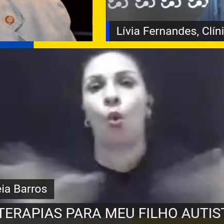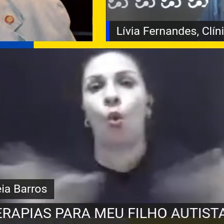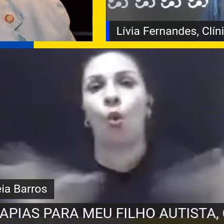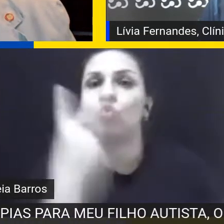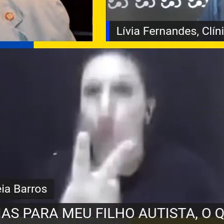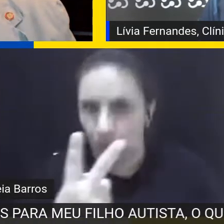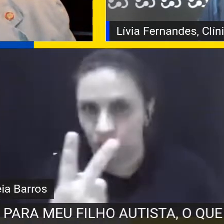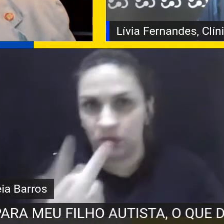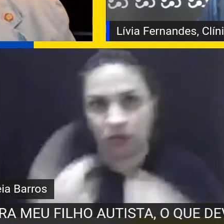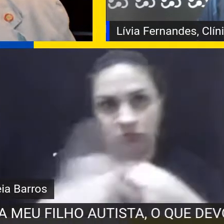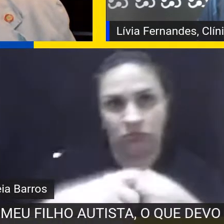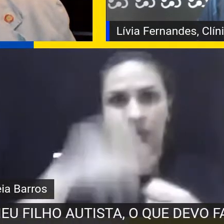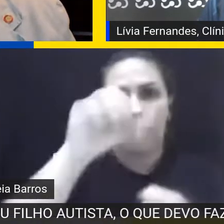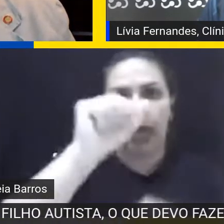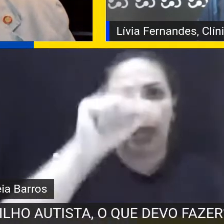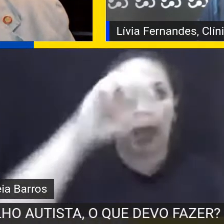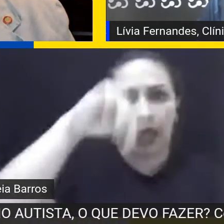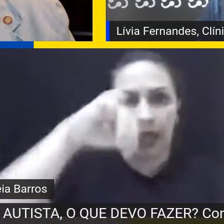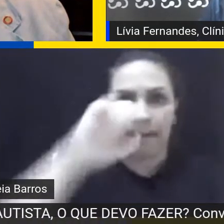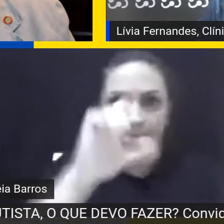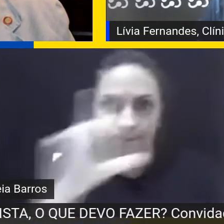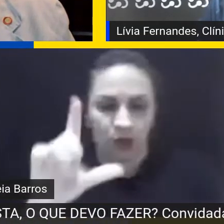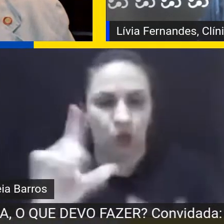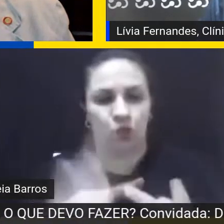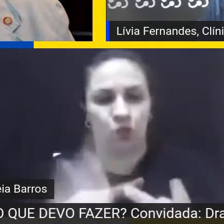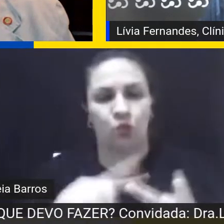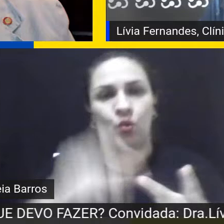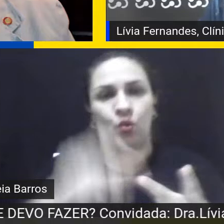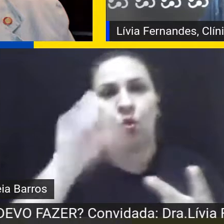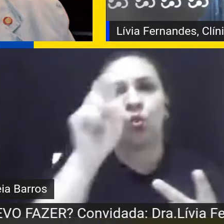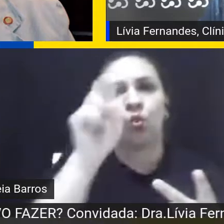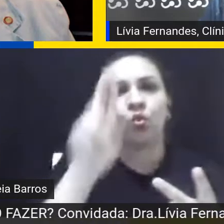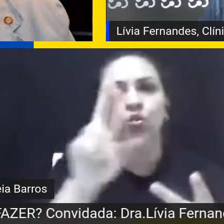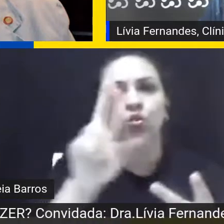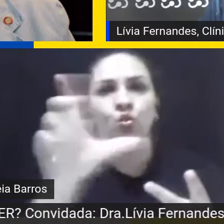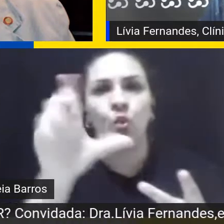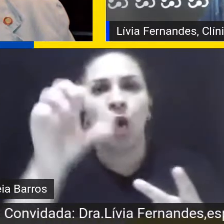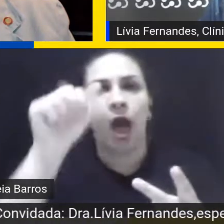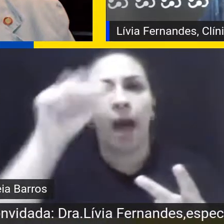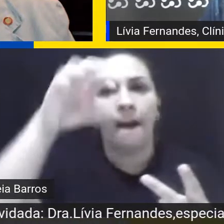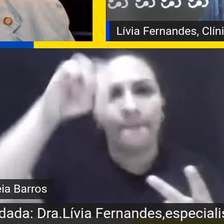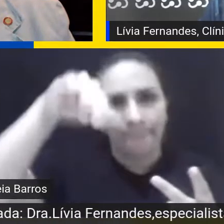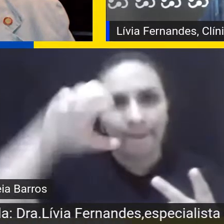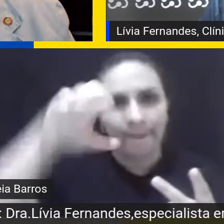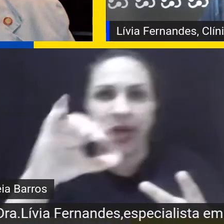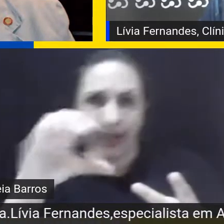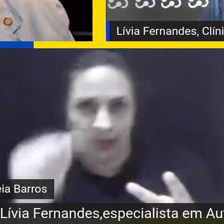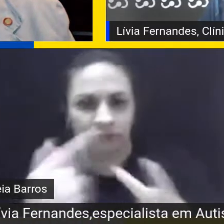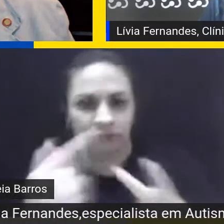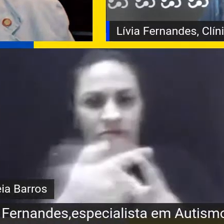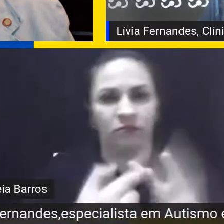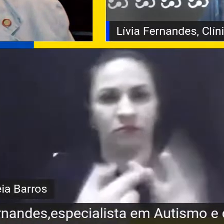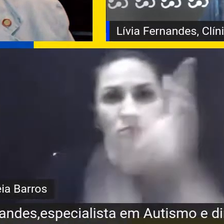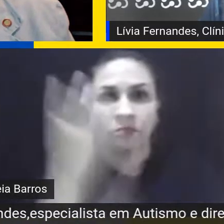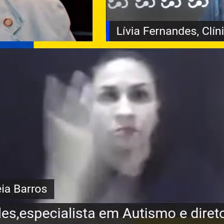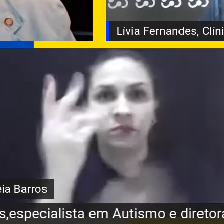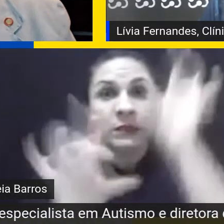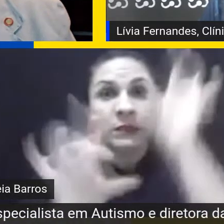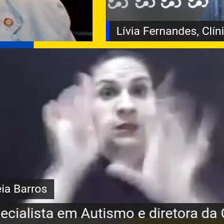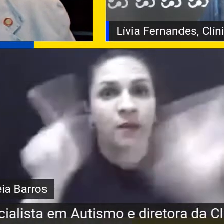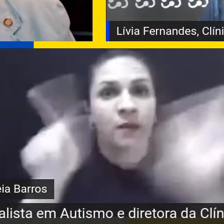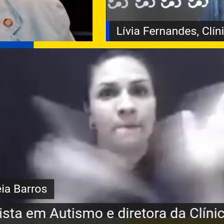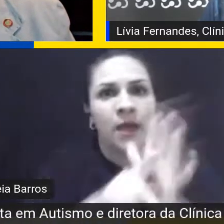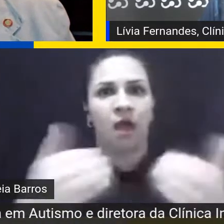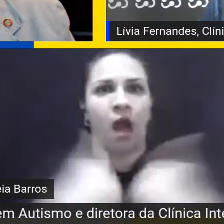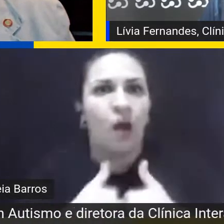a AMIL e a Sul América, que criaram um programa especial para o autista,